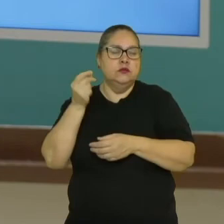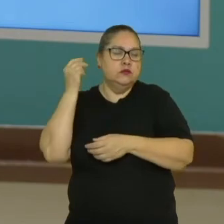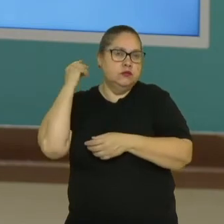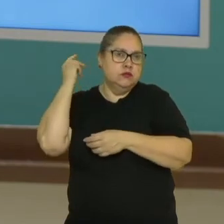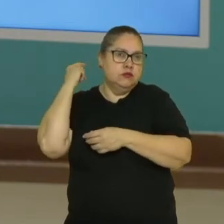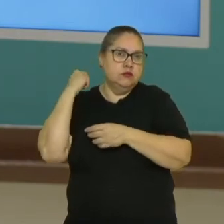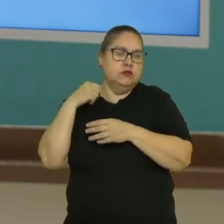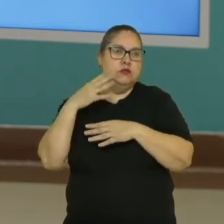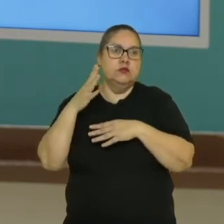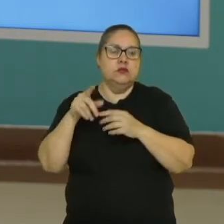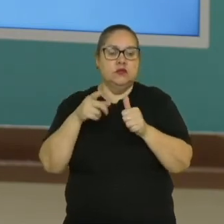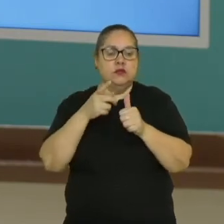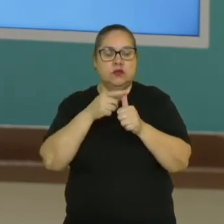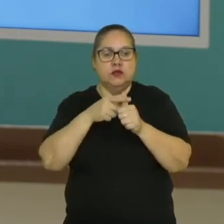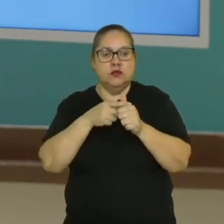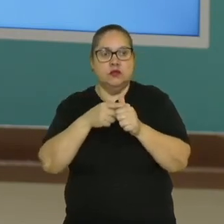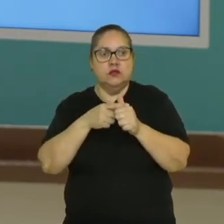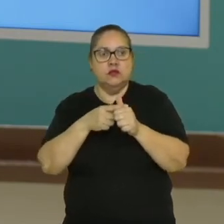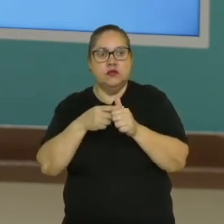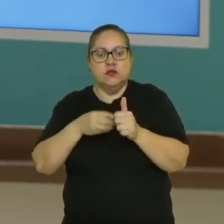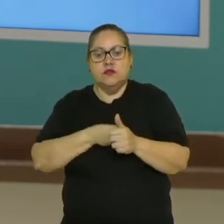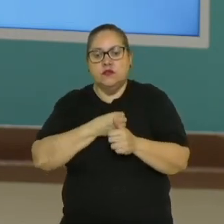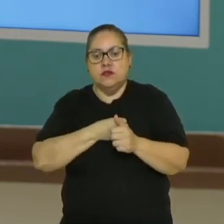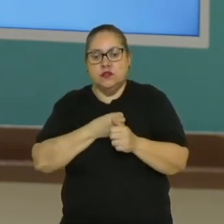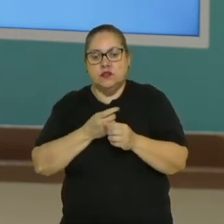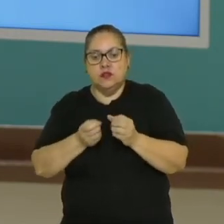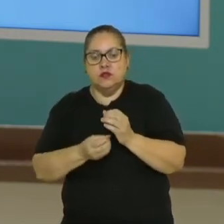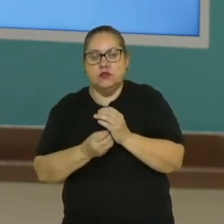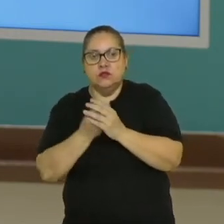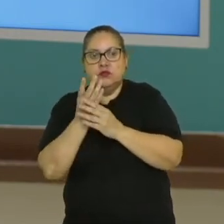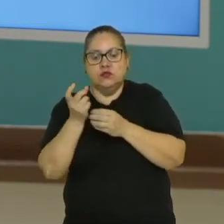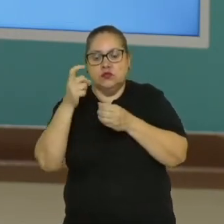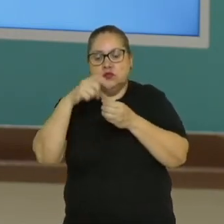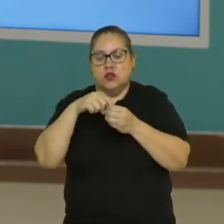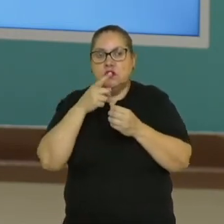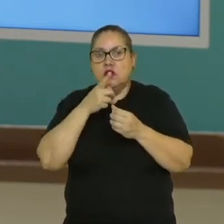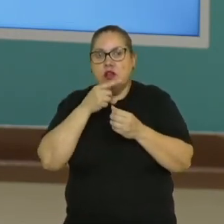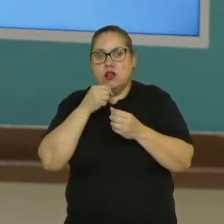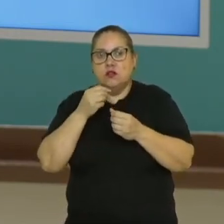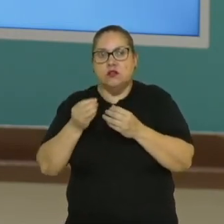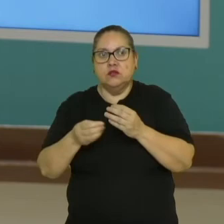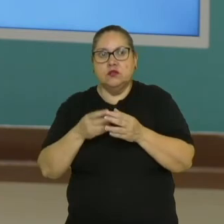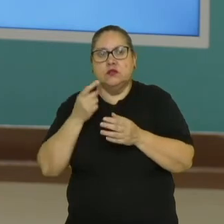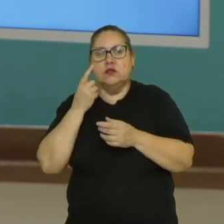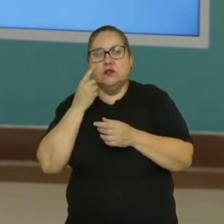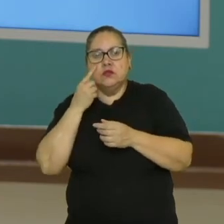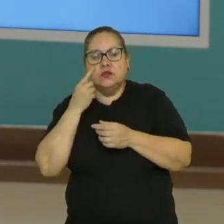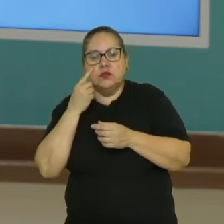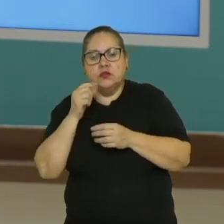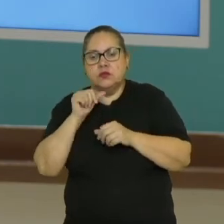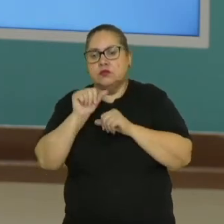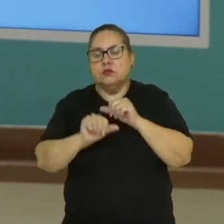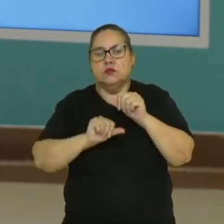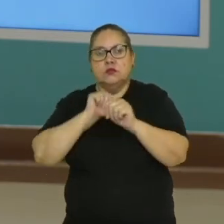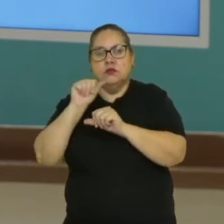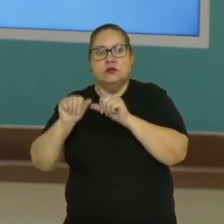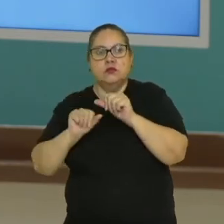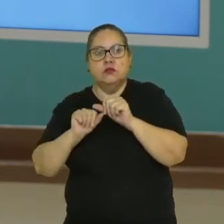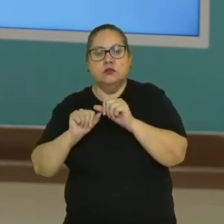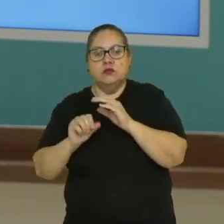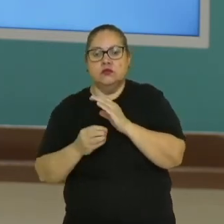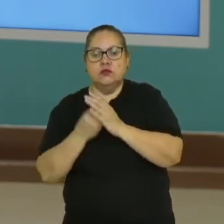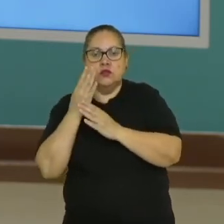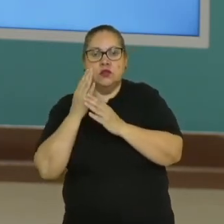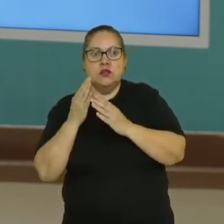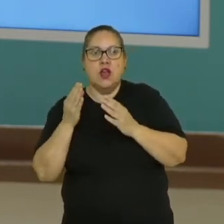anos, as primeiras formas de vida surgiram dentro dessa água. Você viu que essas mudanças não ocorreram do dia